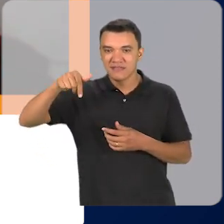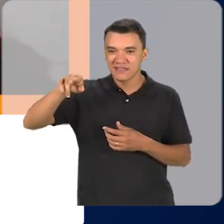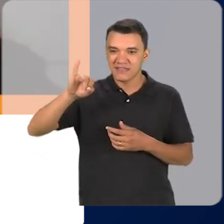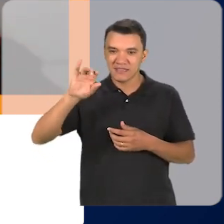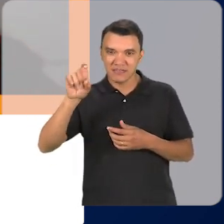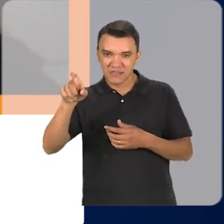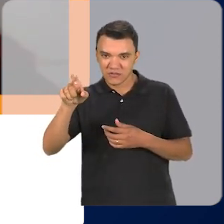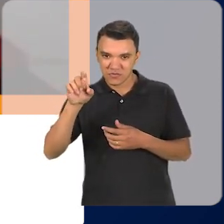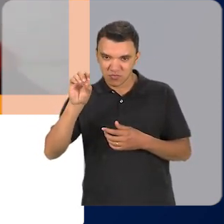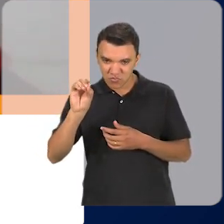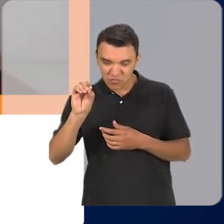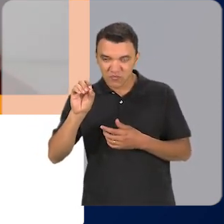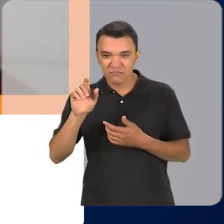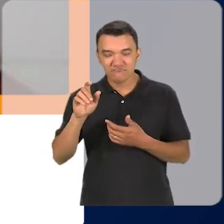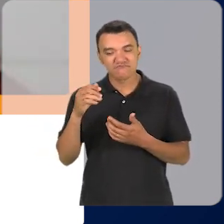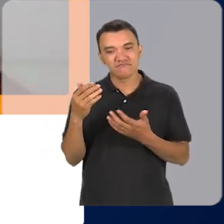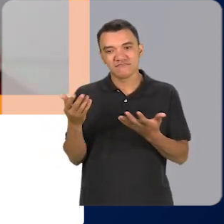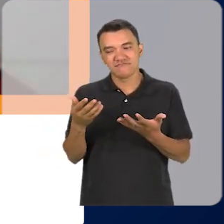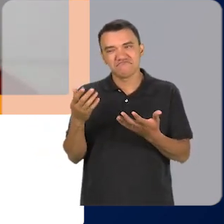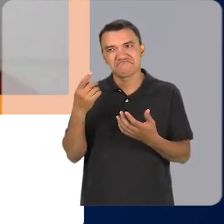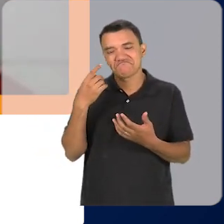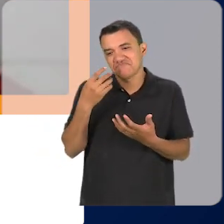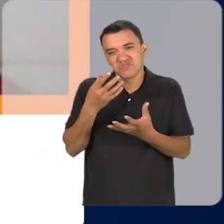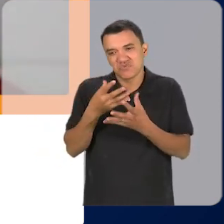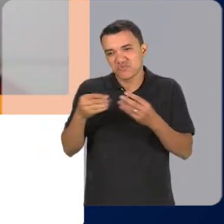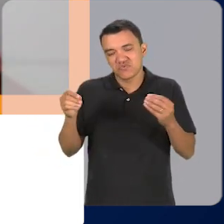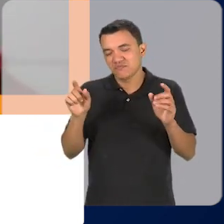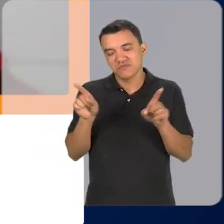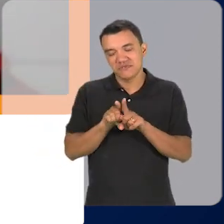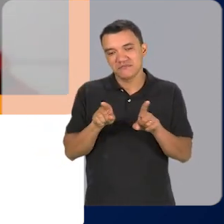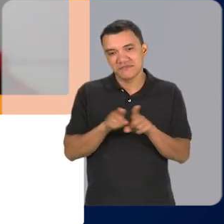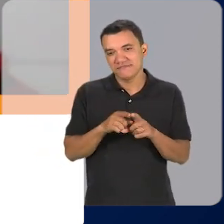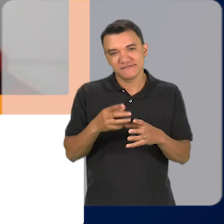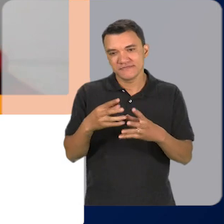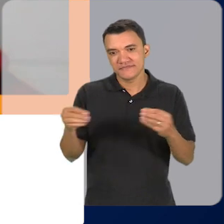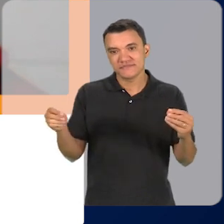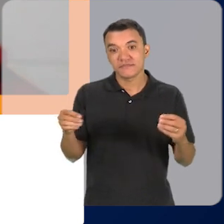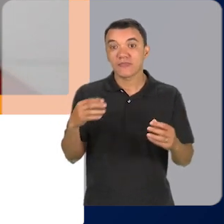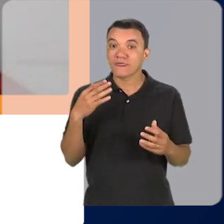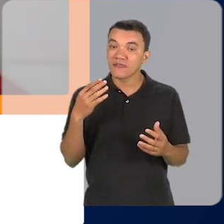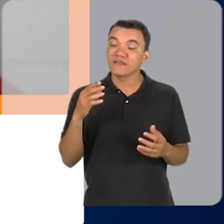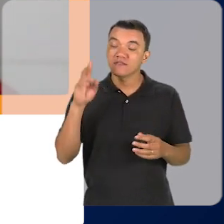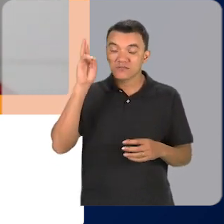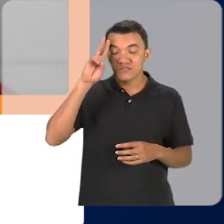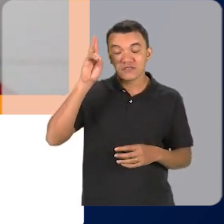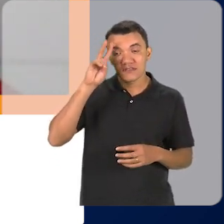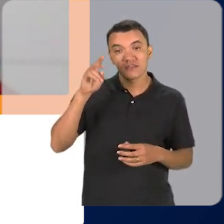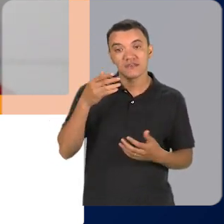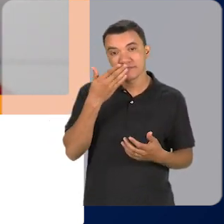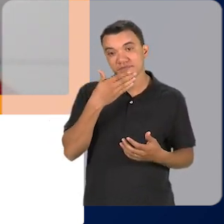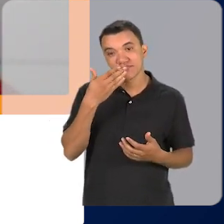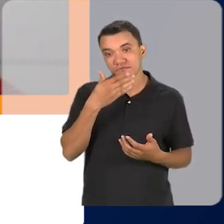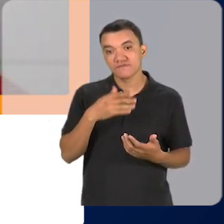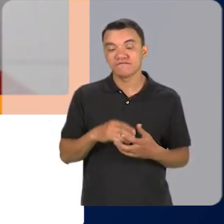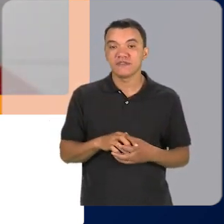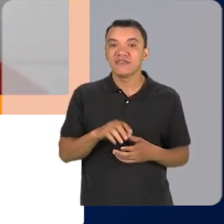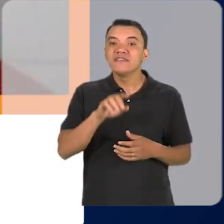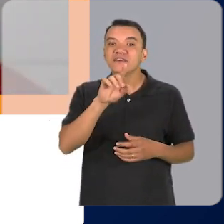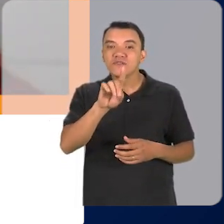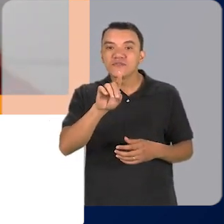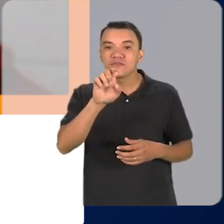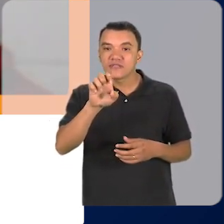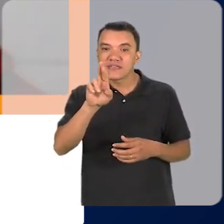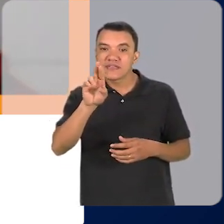mas creio que já se perdeu pelo tempo. Mas muitos de nós ainda lembram do quebra-queixo. Então, Derressol era R$10